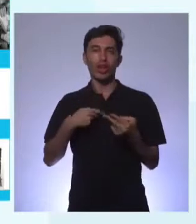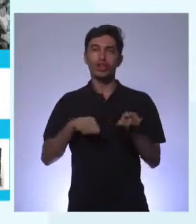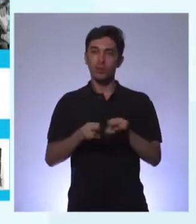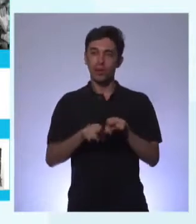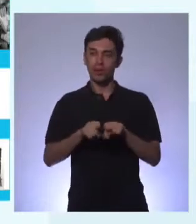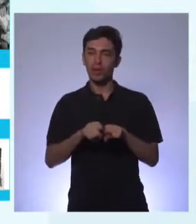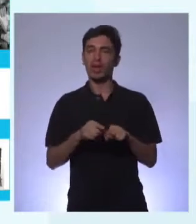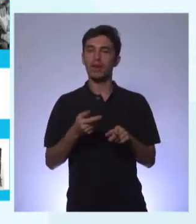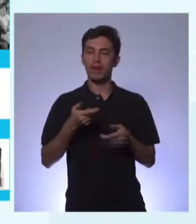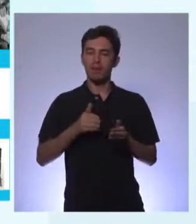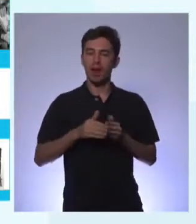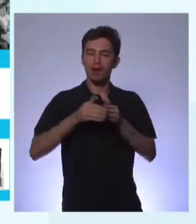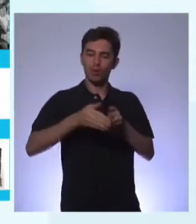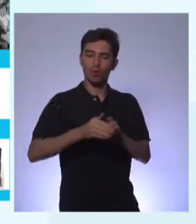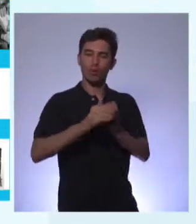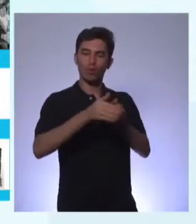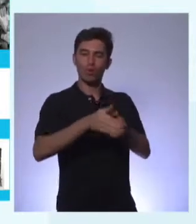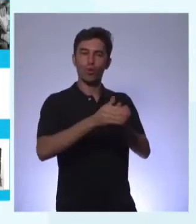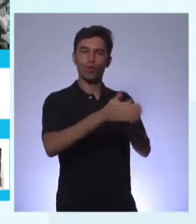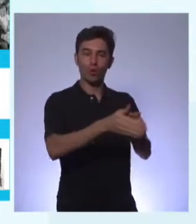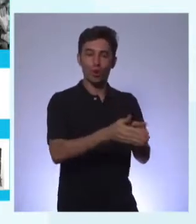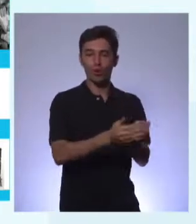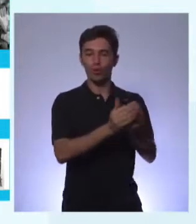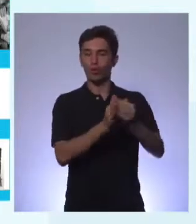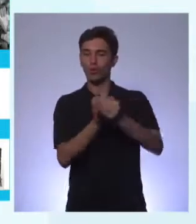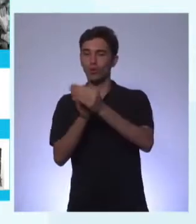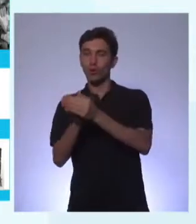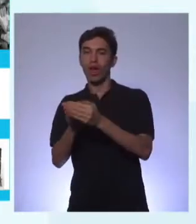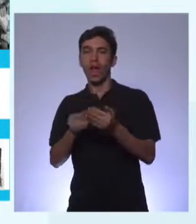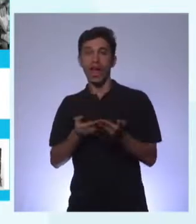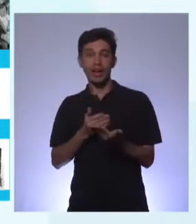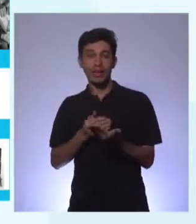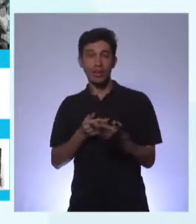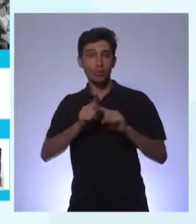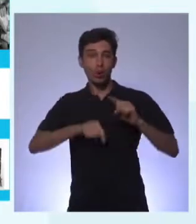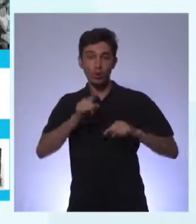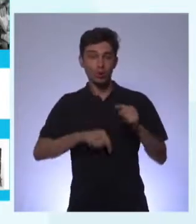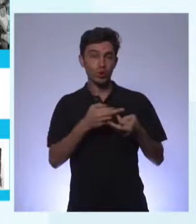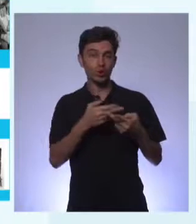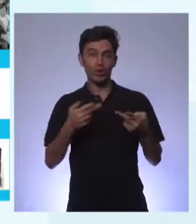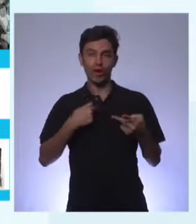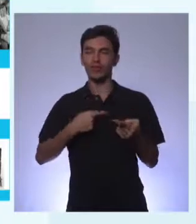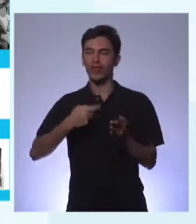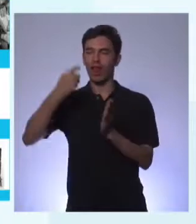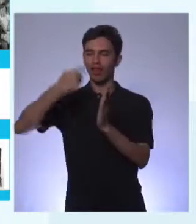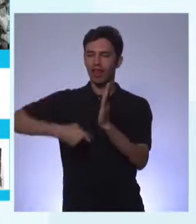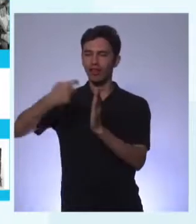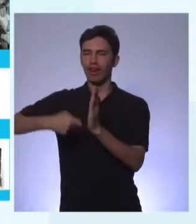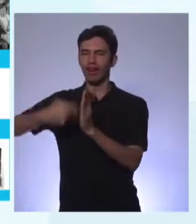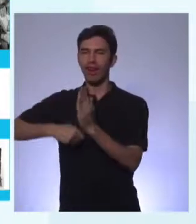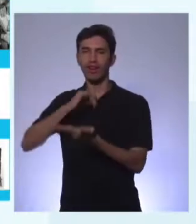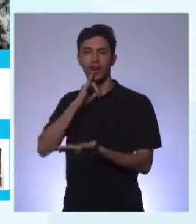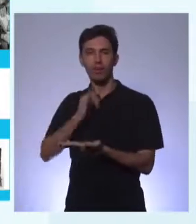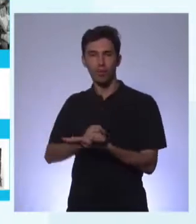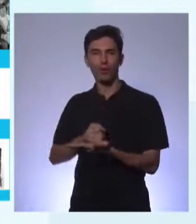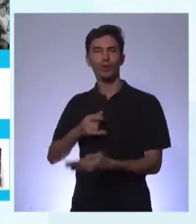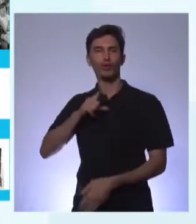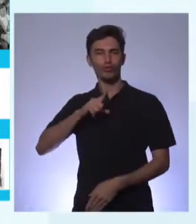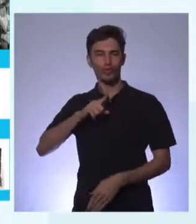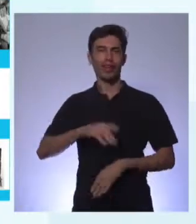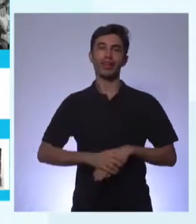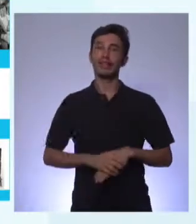alfandegários, por exemplo, com os produtos que entram e saem do seu país. Nós teremos o metalismo, que é